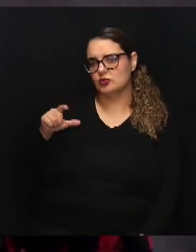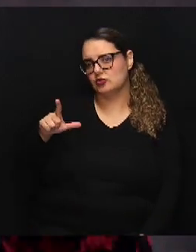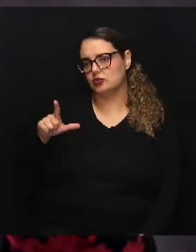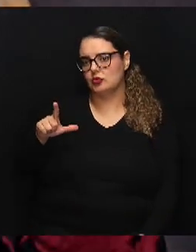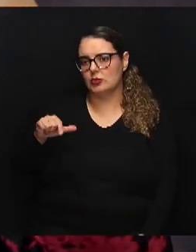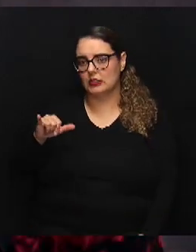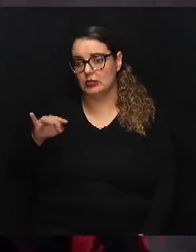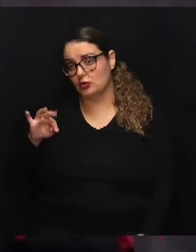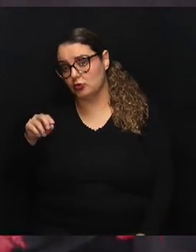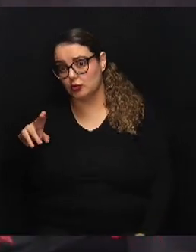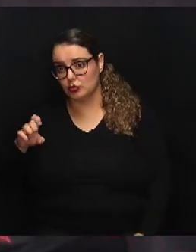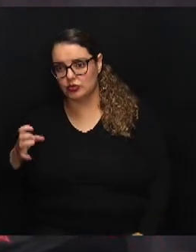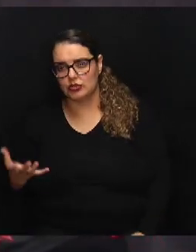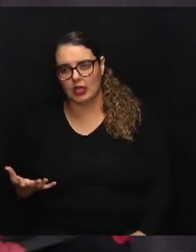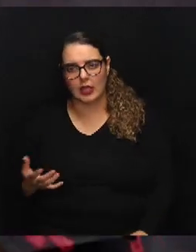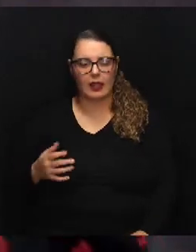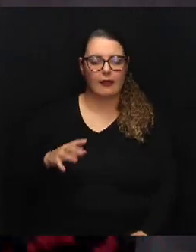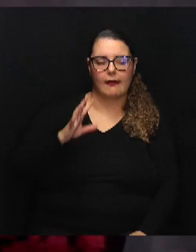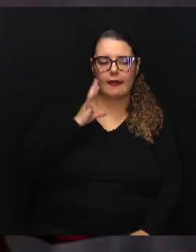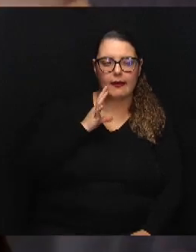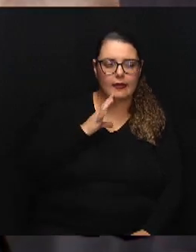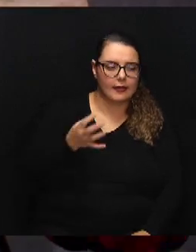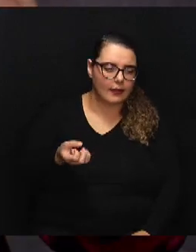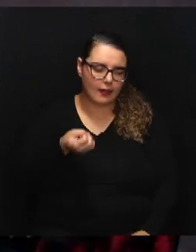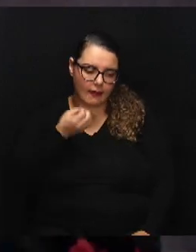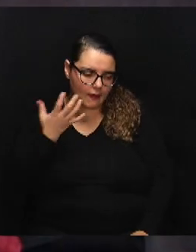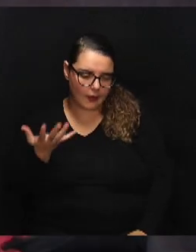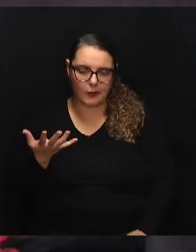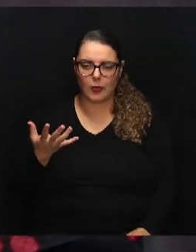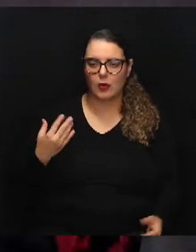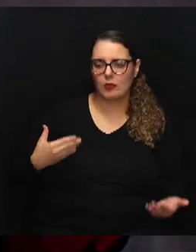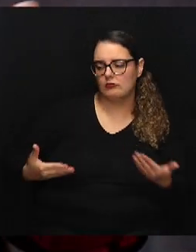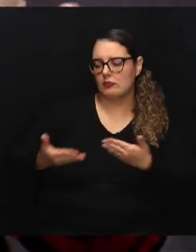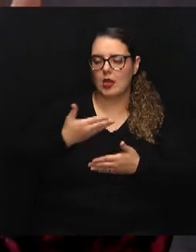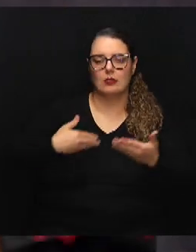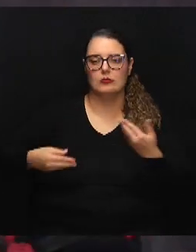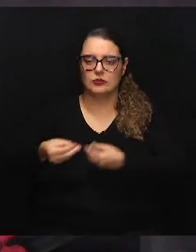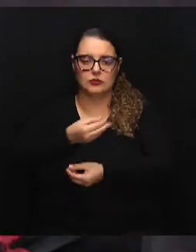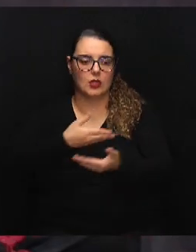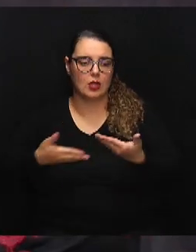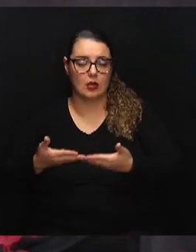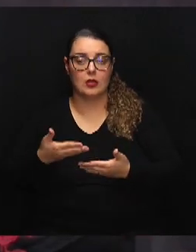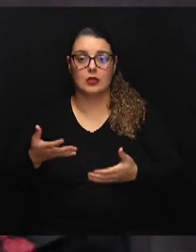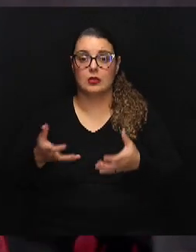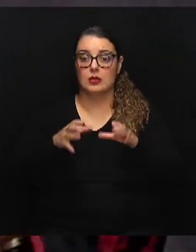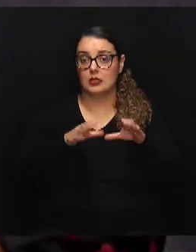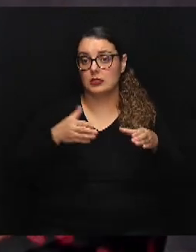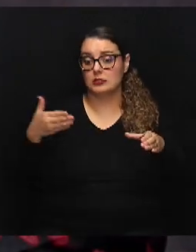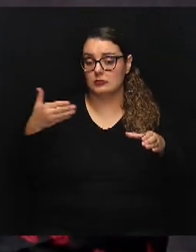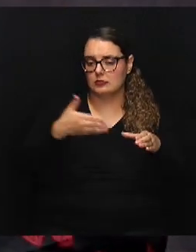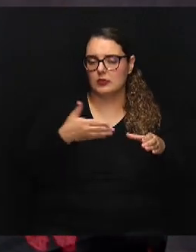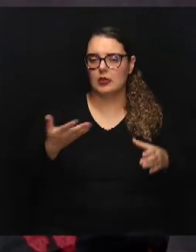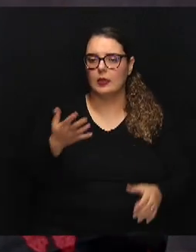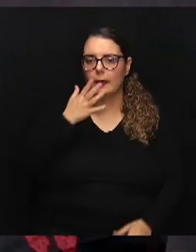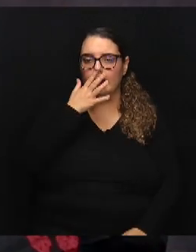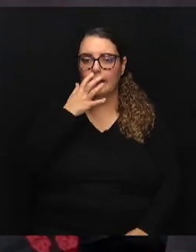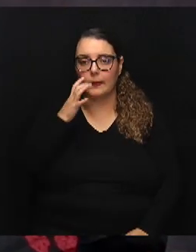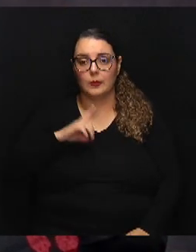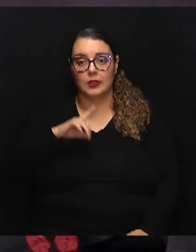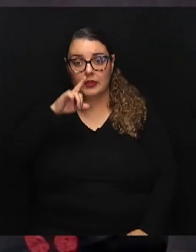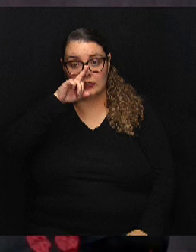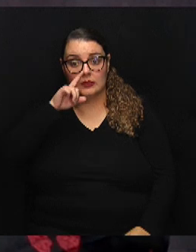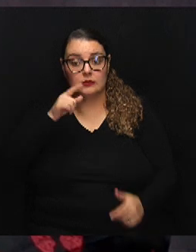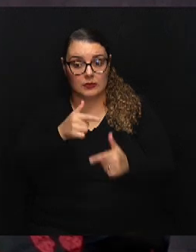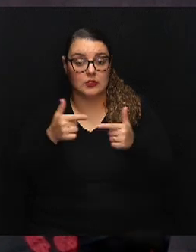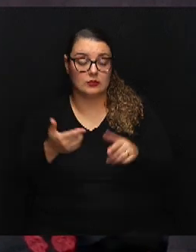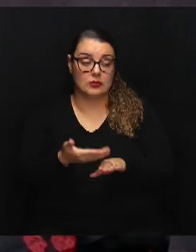isso, né? É tal, e eu quero estar integrado, eu quero fazer parte desse grupo. Mas tem um perigo também, né? Muito grande